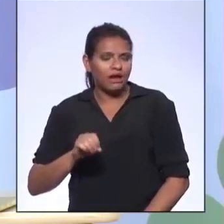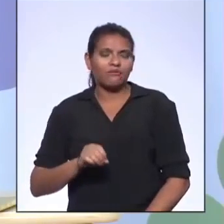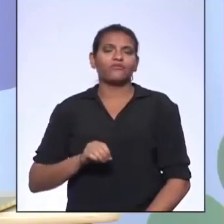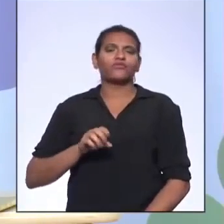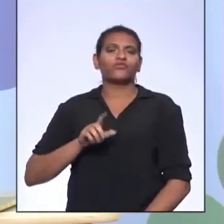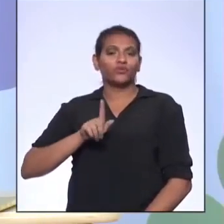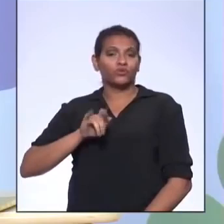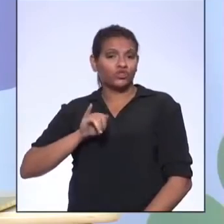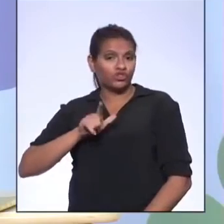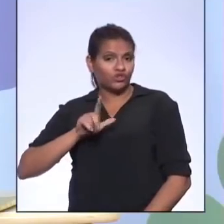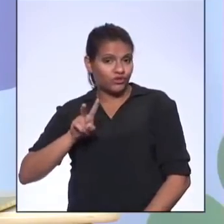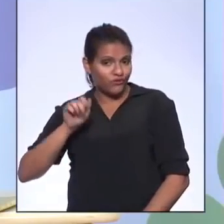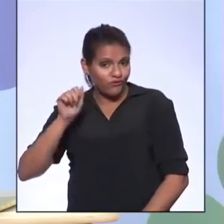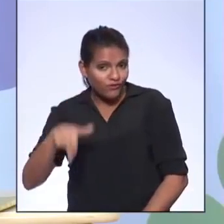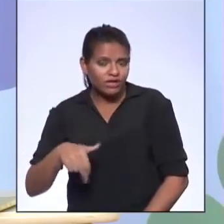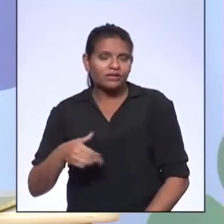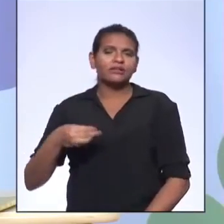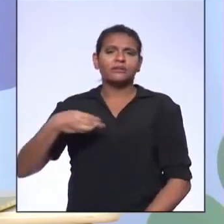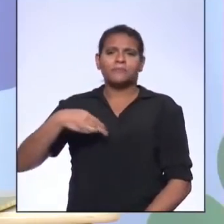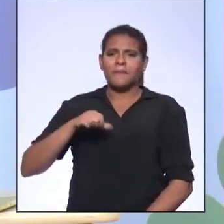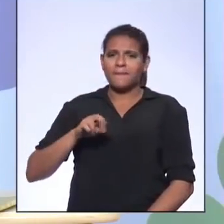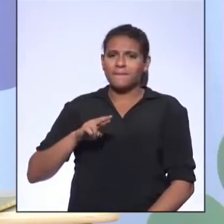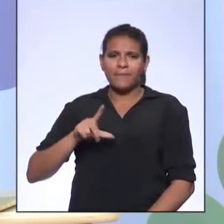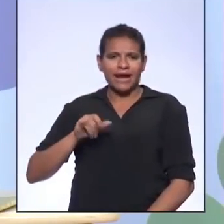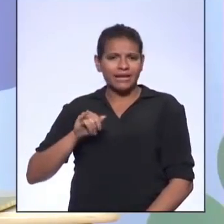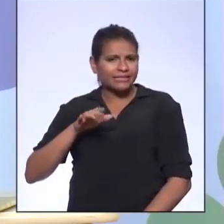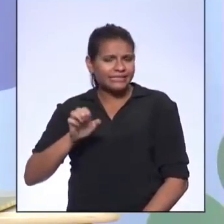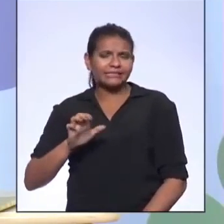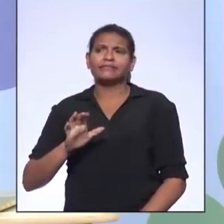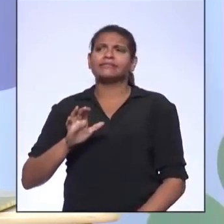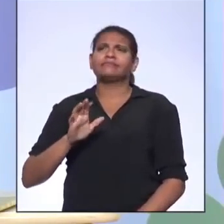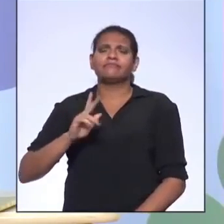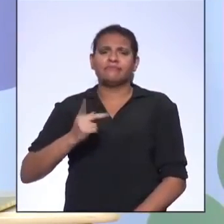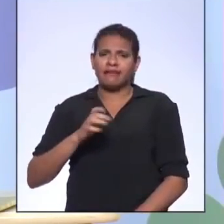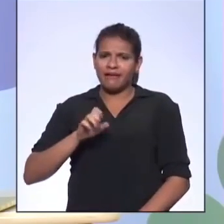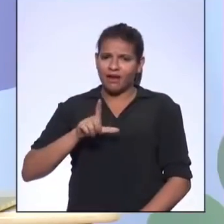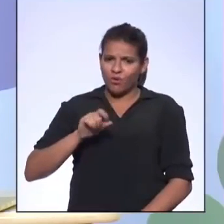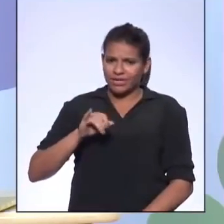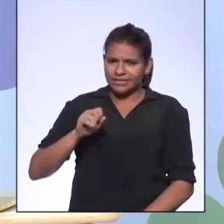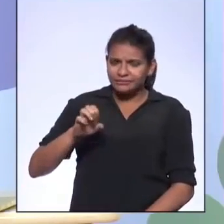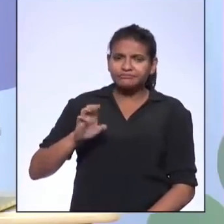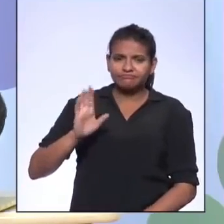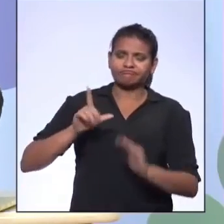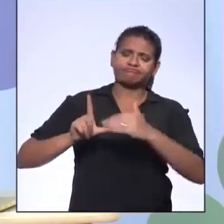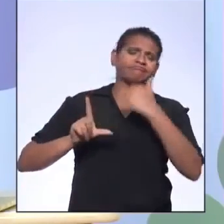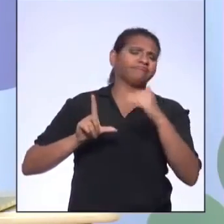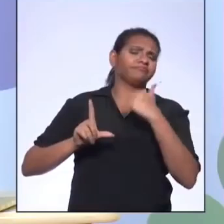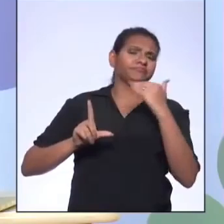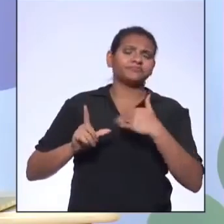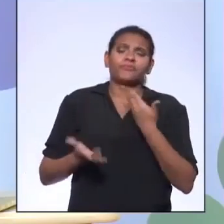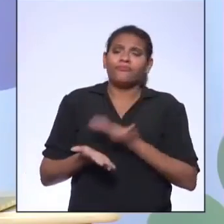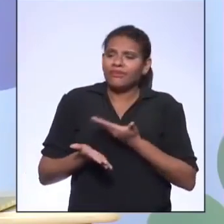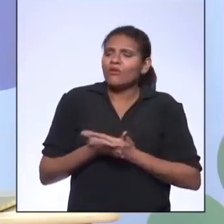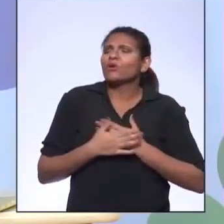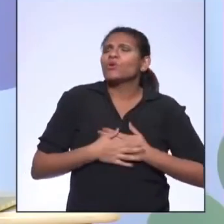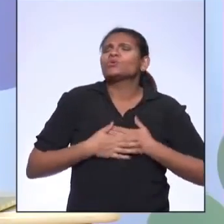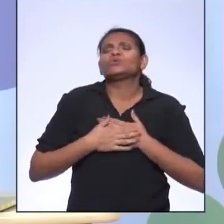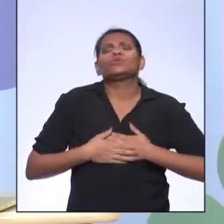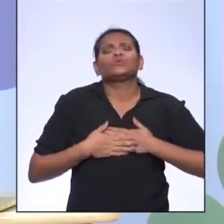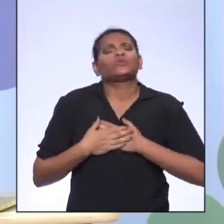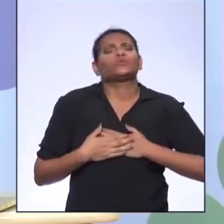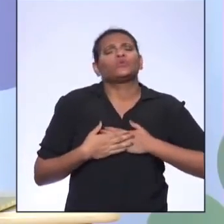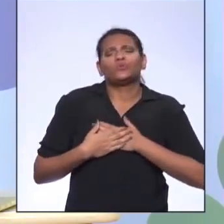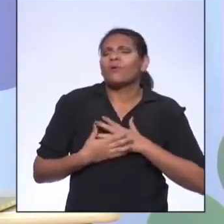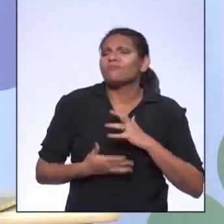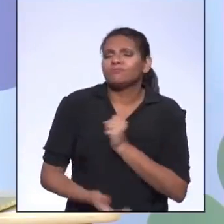elogiaram, falaram que gostaram da aula. A professora Heloísa também, que disse que teve, que a outra aula tinha muito conteúdo, quando foi,